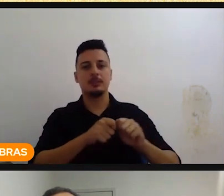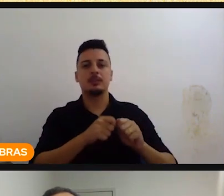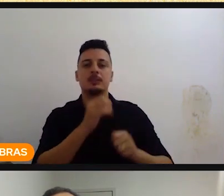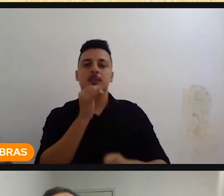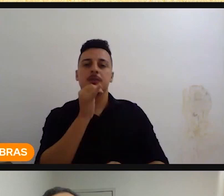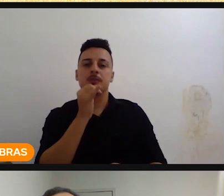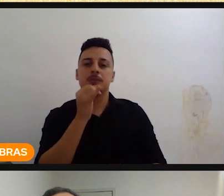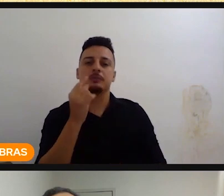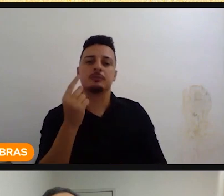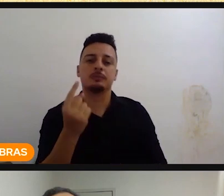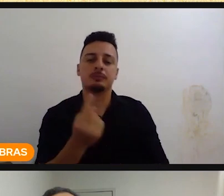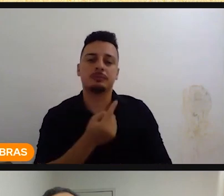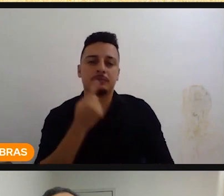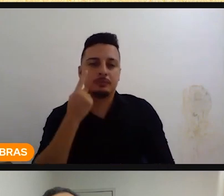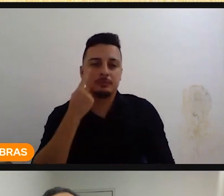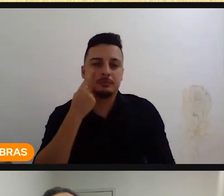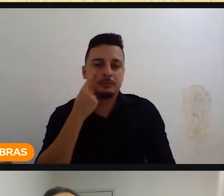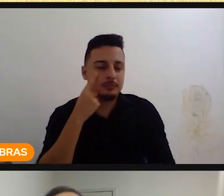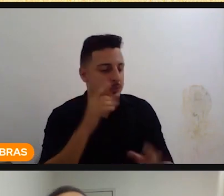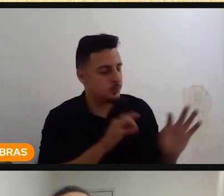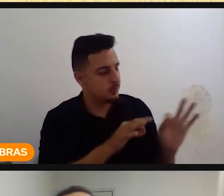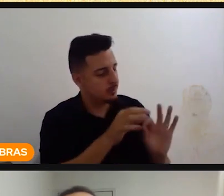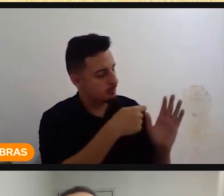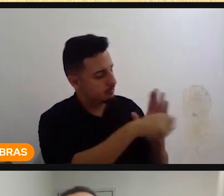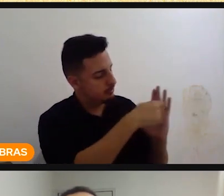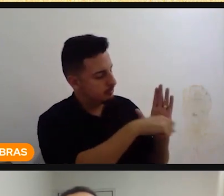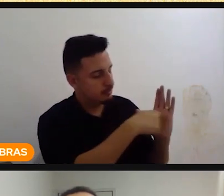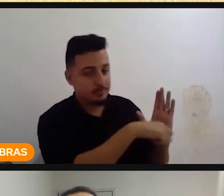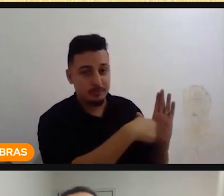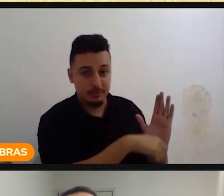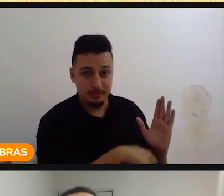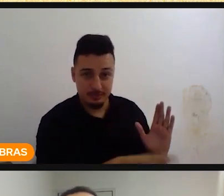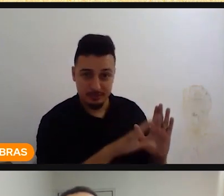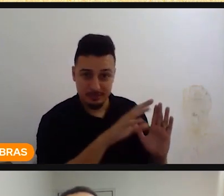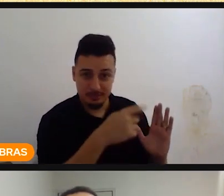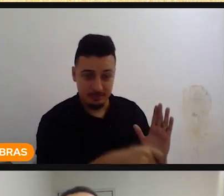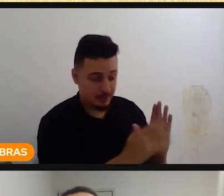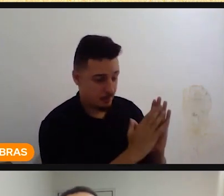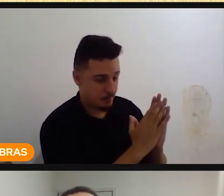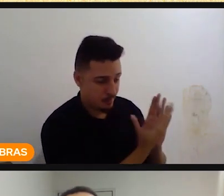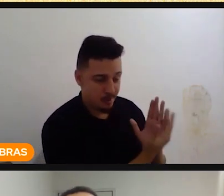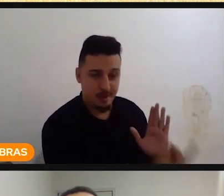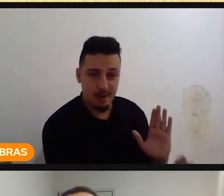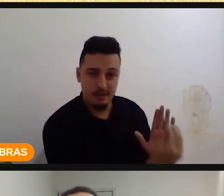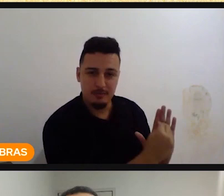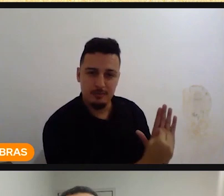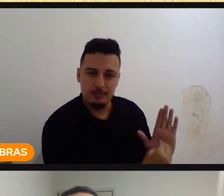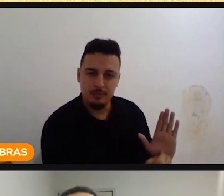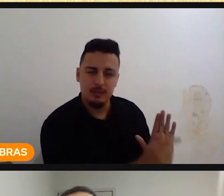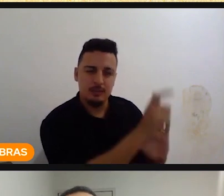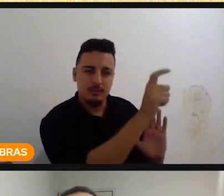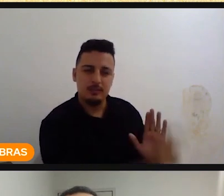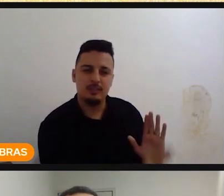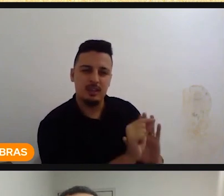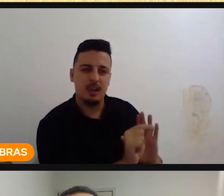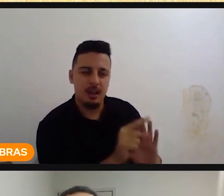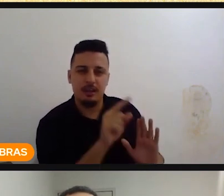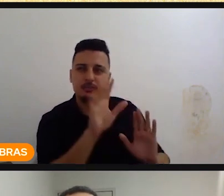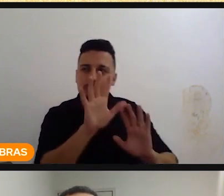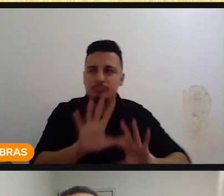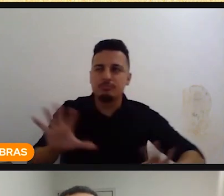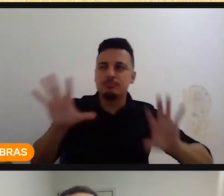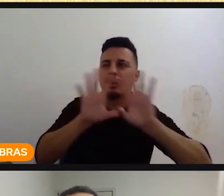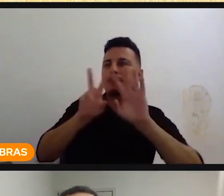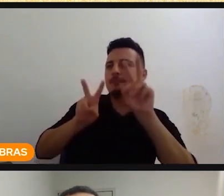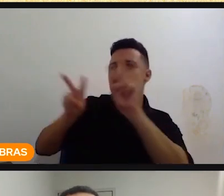gente desenvolve o roteiro, mas a parte principal é a Bíblia, né? Já a concepção de personagem, cenário, toda a proposta visual, que vai